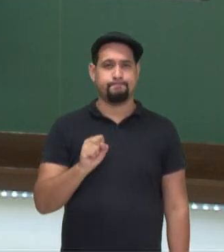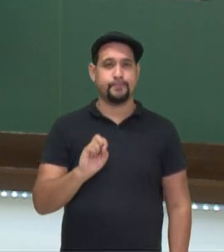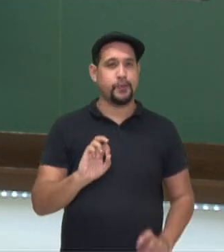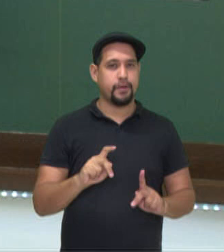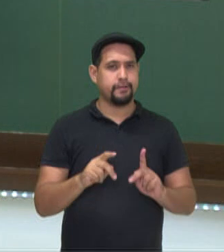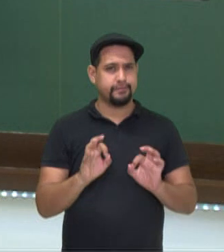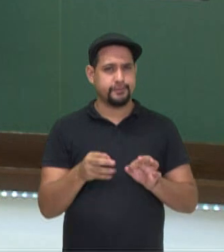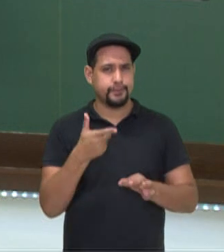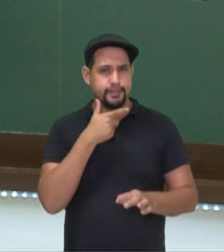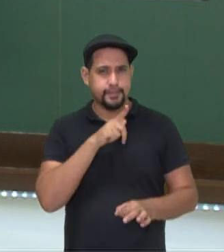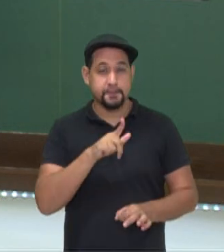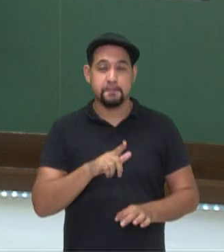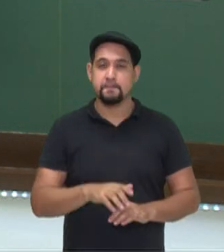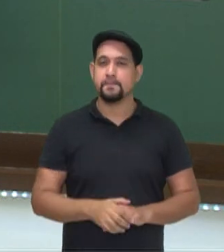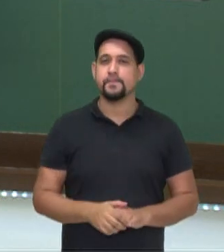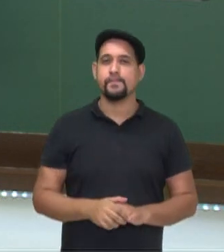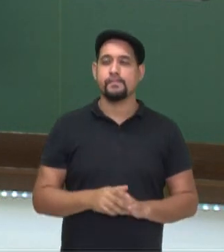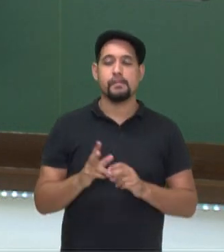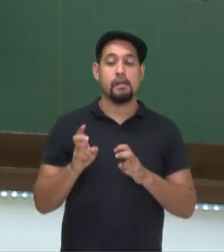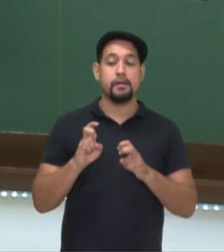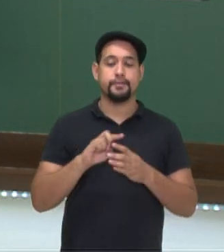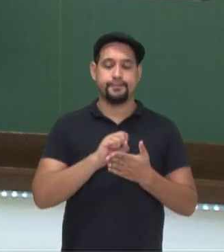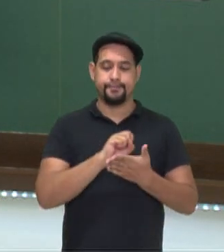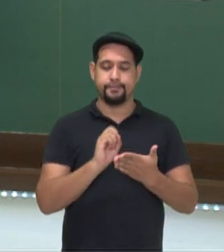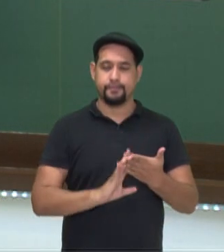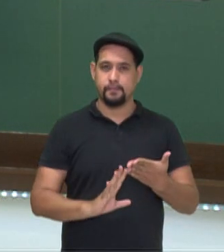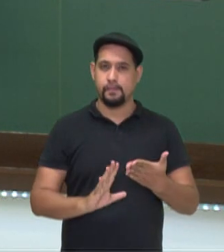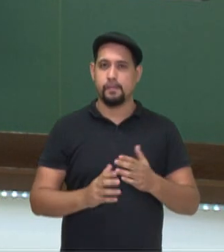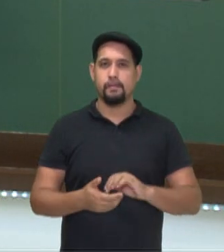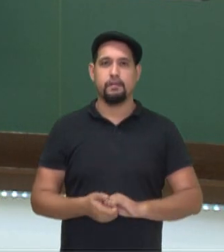certo? Beleza? Então vamos fazer o próximo exercício agora.